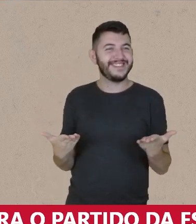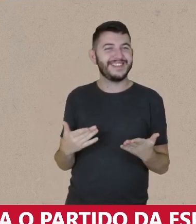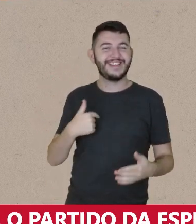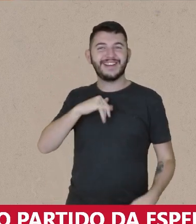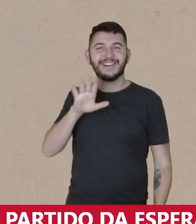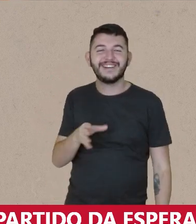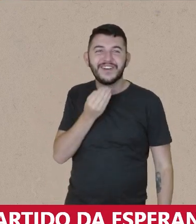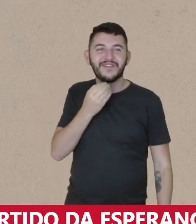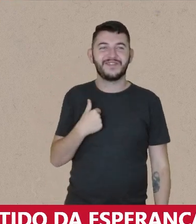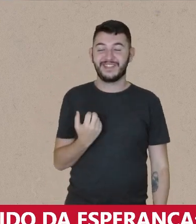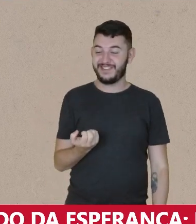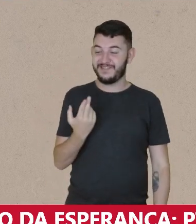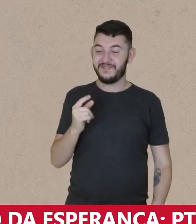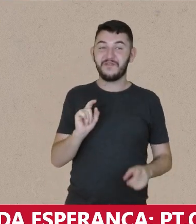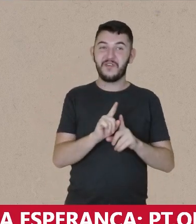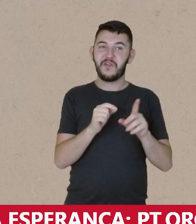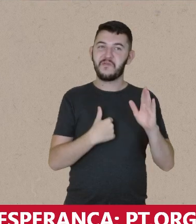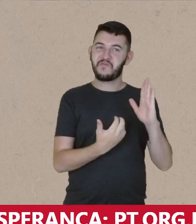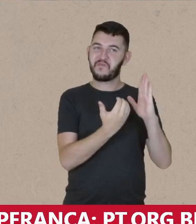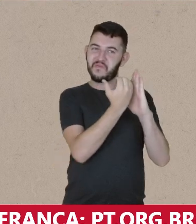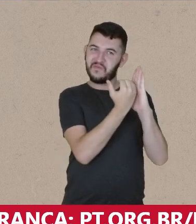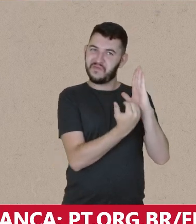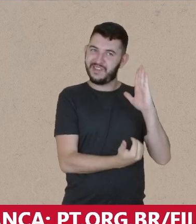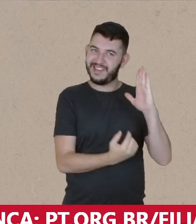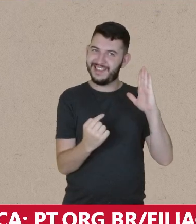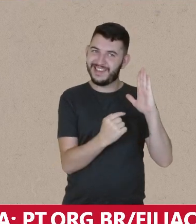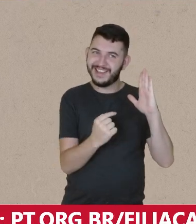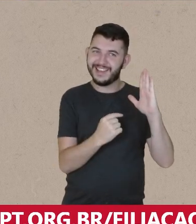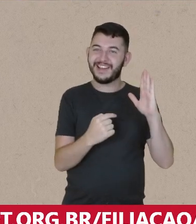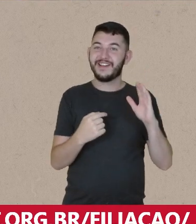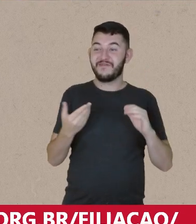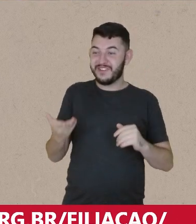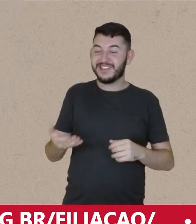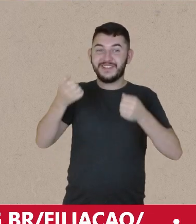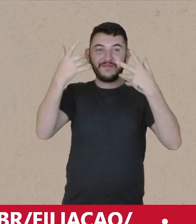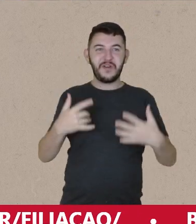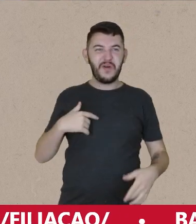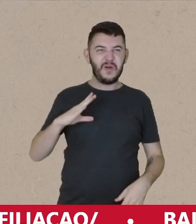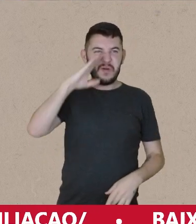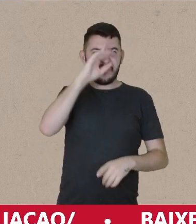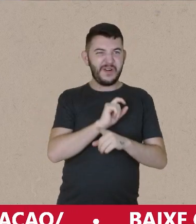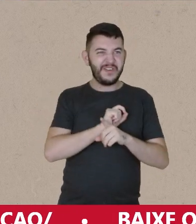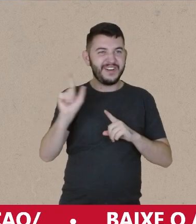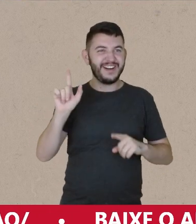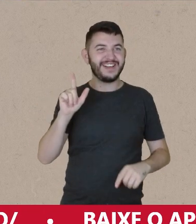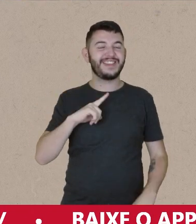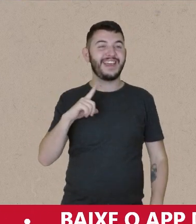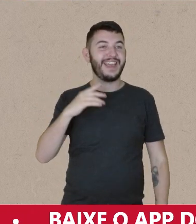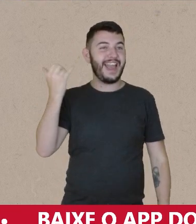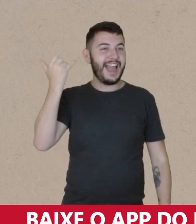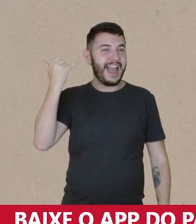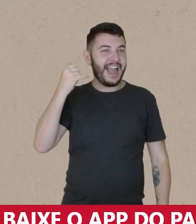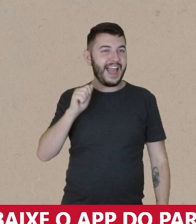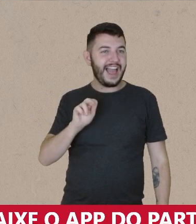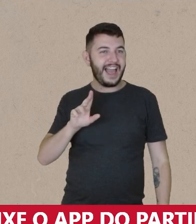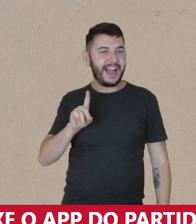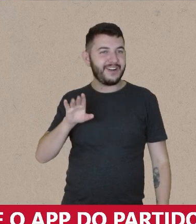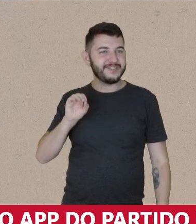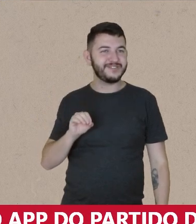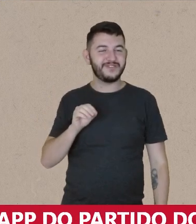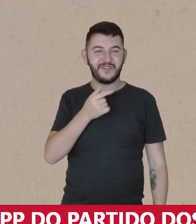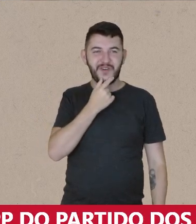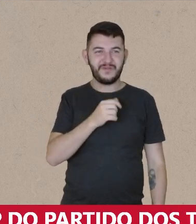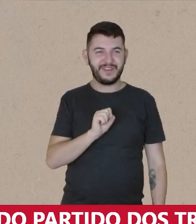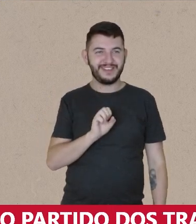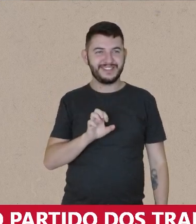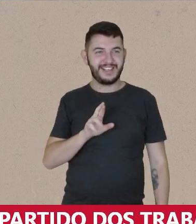vou seguir o script, Zé, porque a gente tinha agora aqui, quando você falou fora Bolsonaro, um áudio do Sérgio Manberti durante um